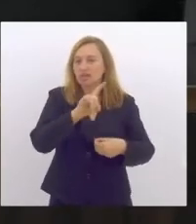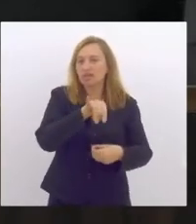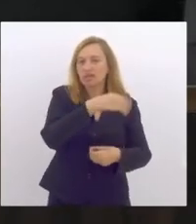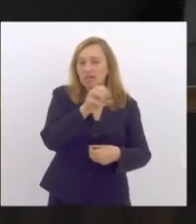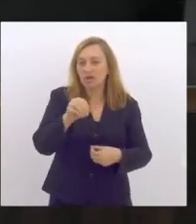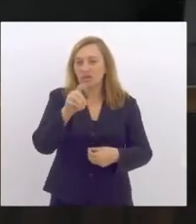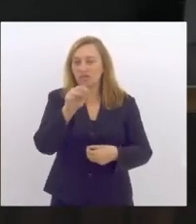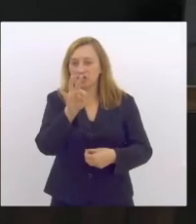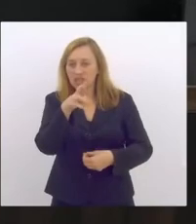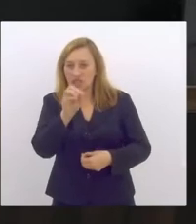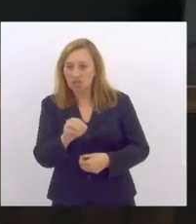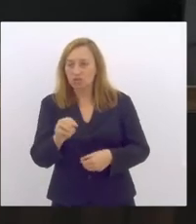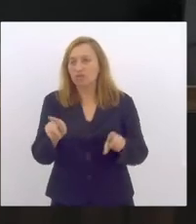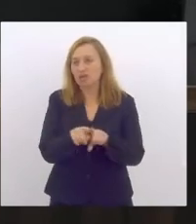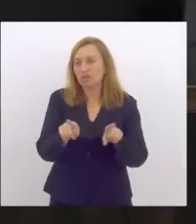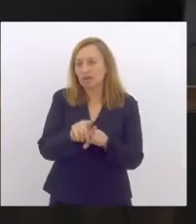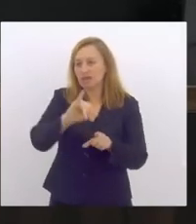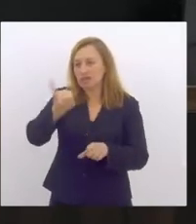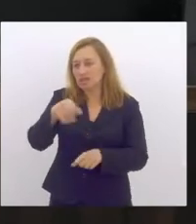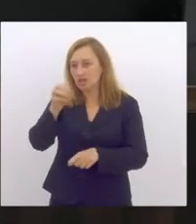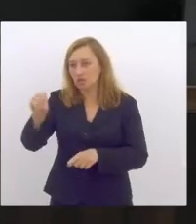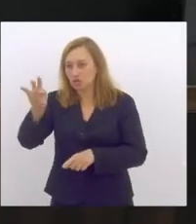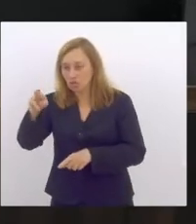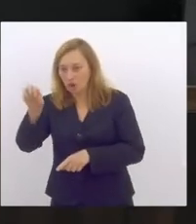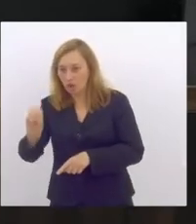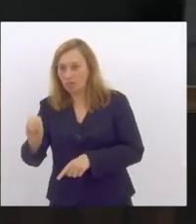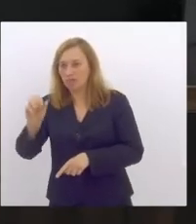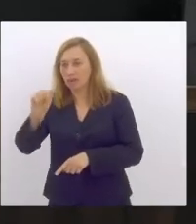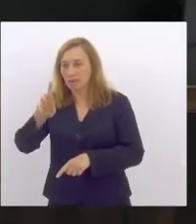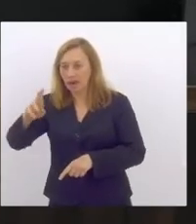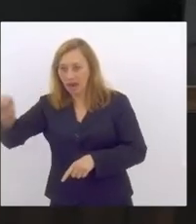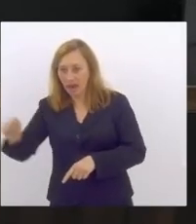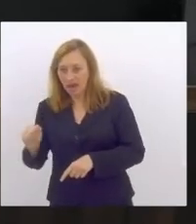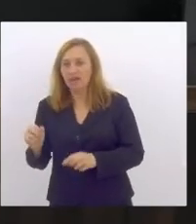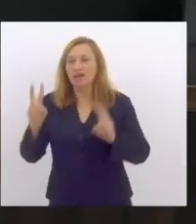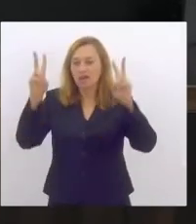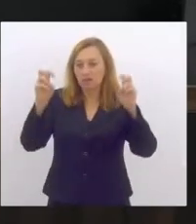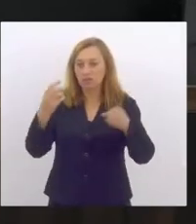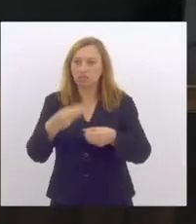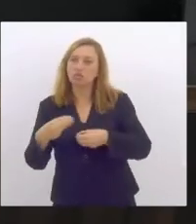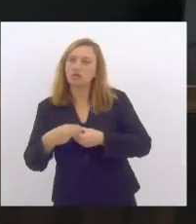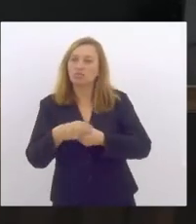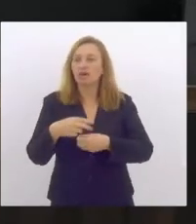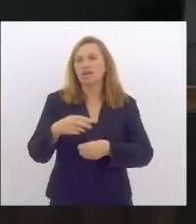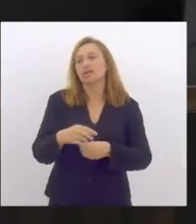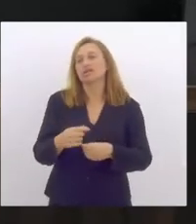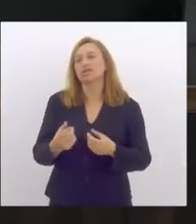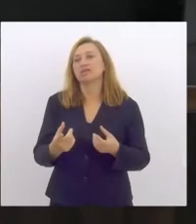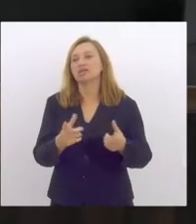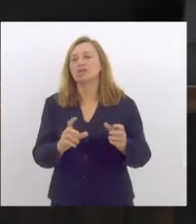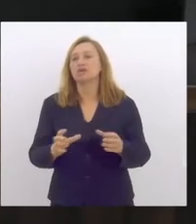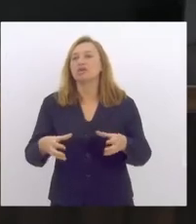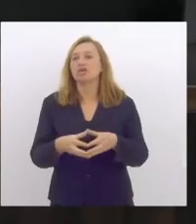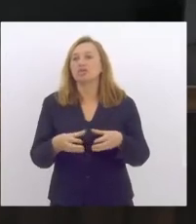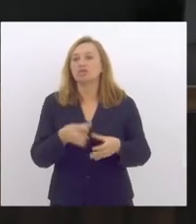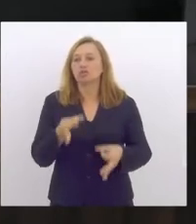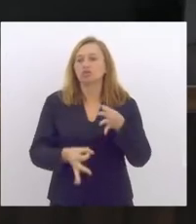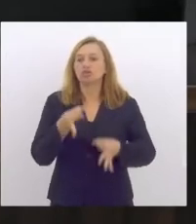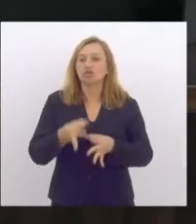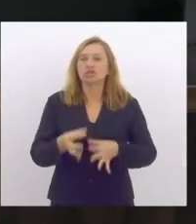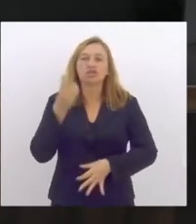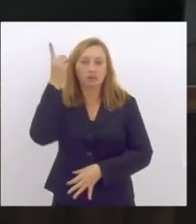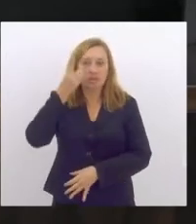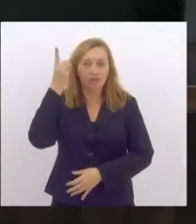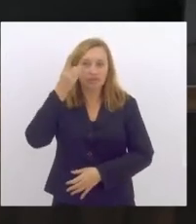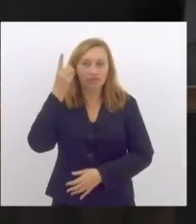Tabapuana e São João da Barra, pendente de pareceres da Comissão de Constituição e Justiça e de Assuntos Municipais e Desenvolvimento Regional. Para emitir parecer pela Comissão de Constituição e Justiça,